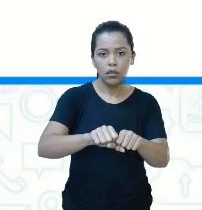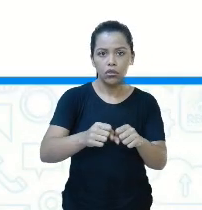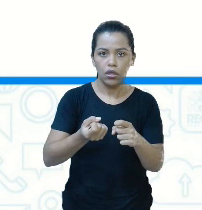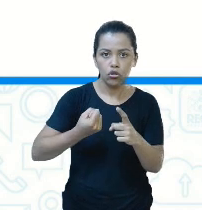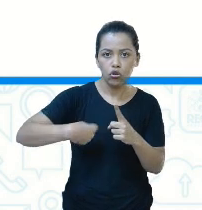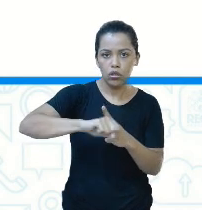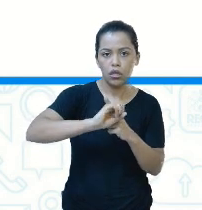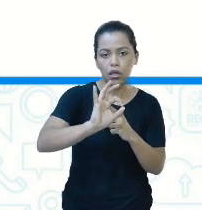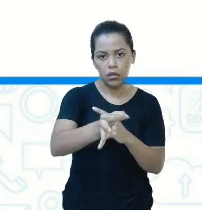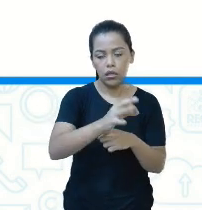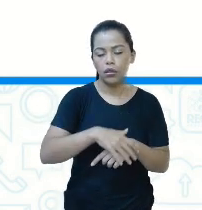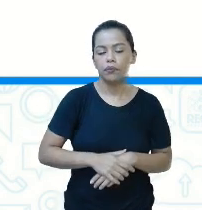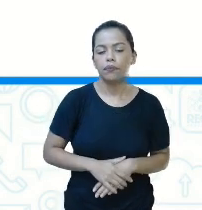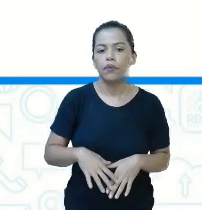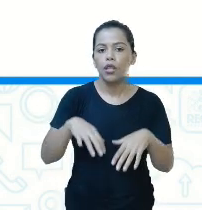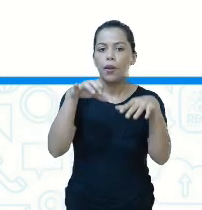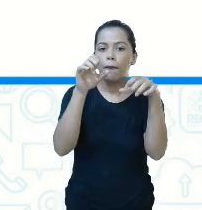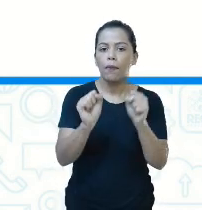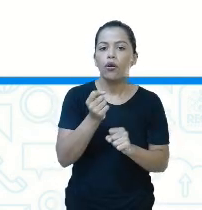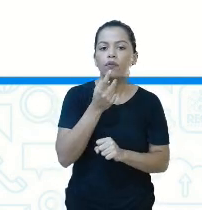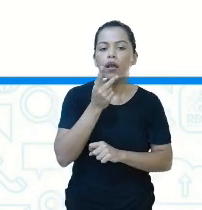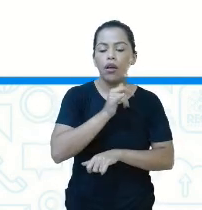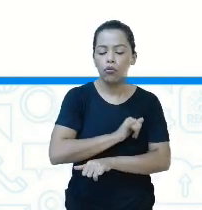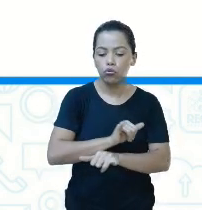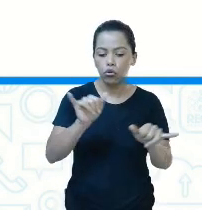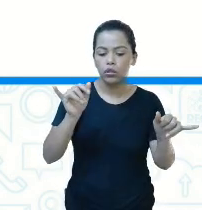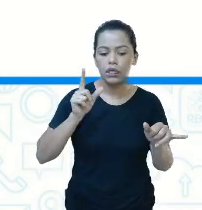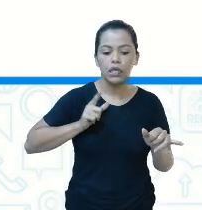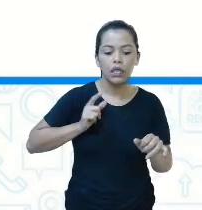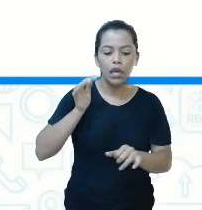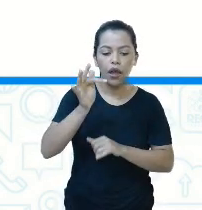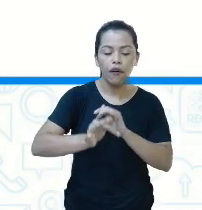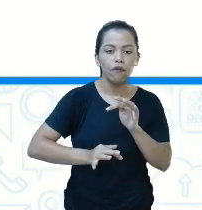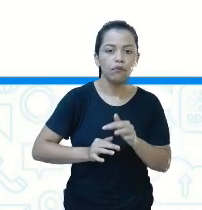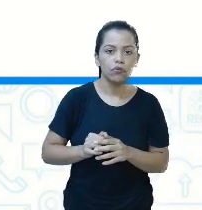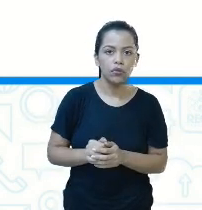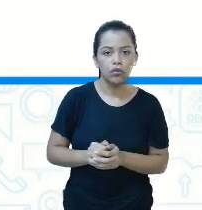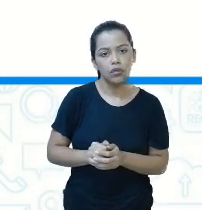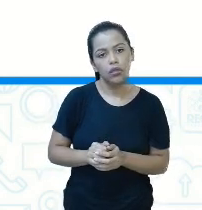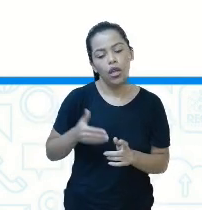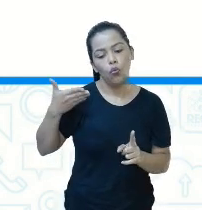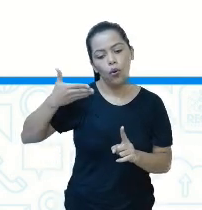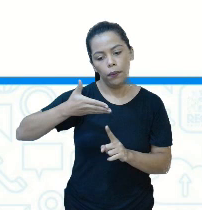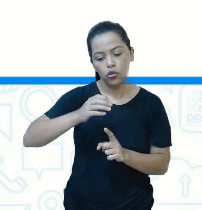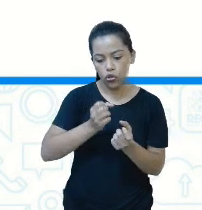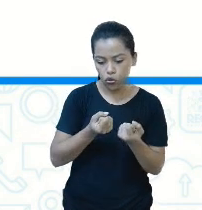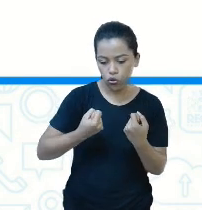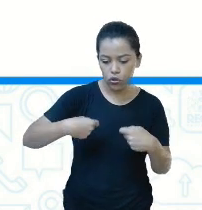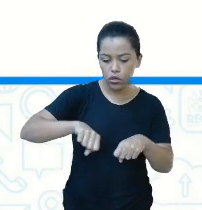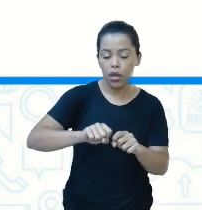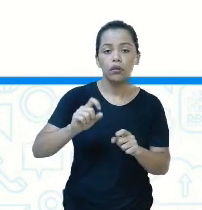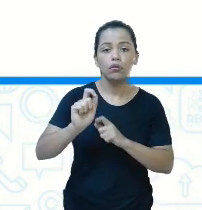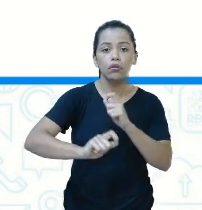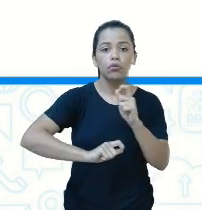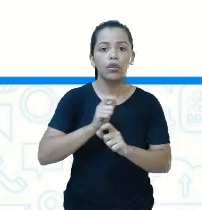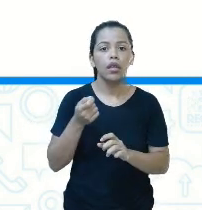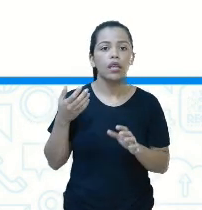dizer, então, que a notícia ela tem a função social de quê? Leia aí comigo, por favor.